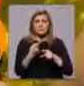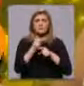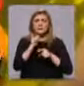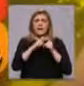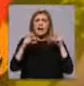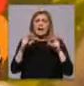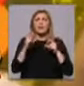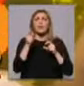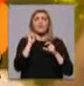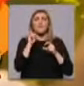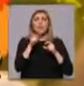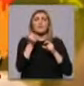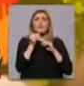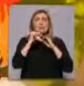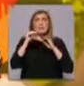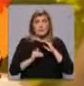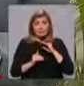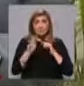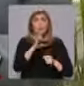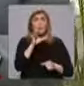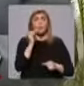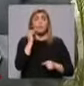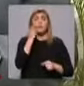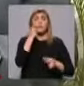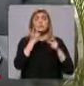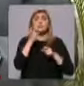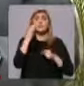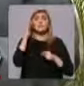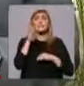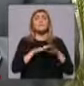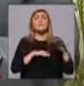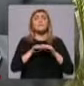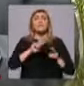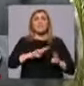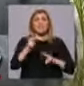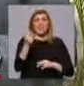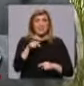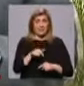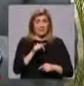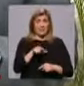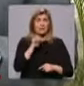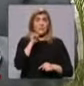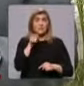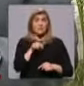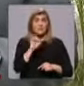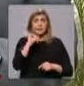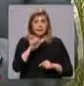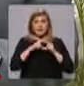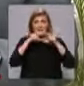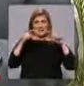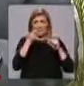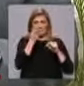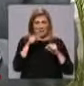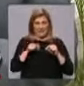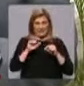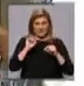cartões reduzidos. Uma das formas que os cidadãos estrangeiros utilizavam para transferir dinheiro prende-se com a utilização deste tipo de cartões.